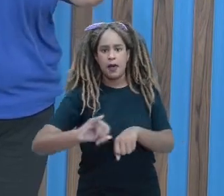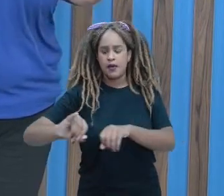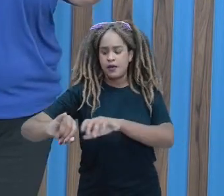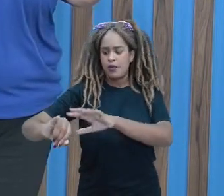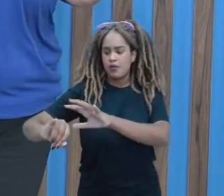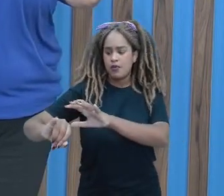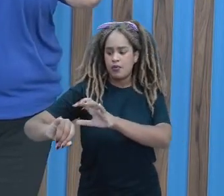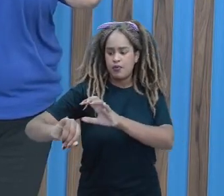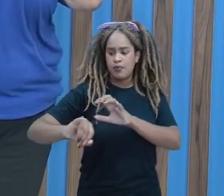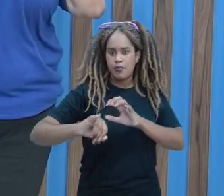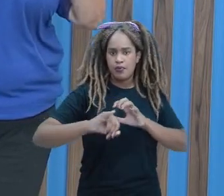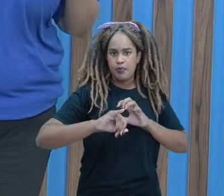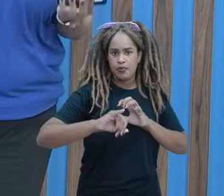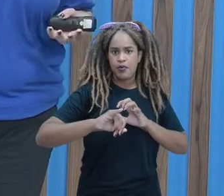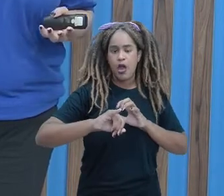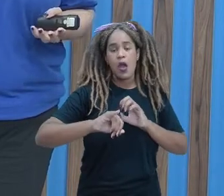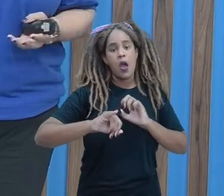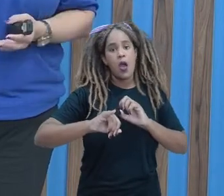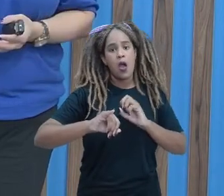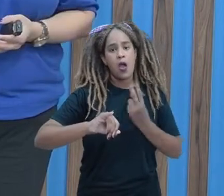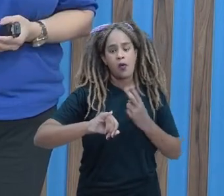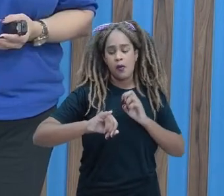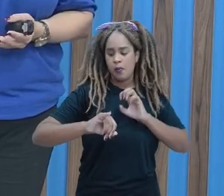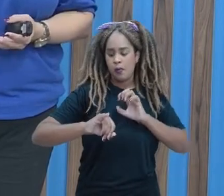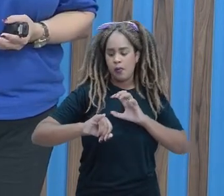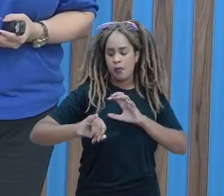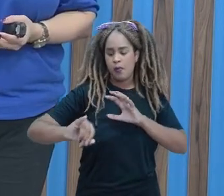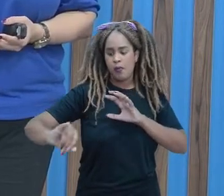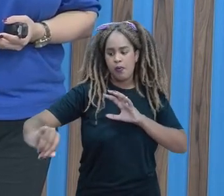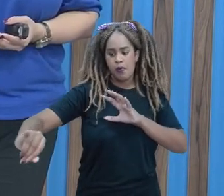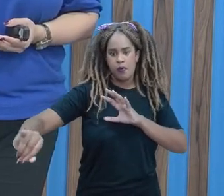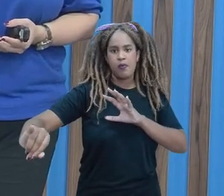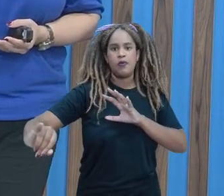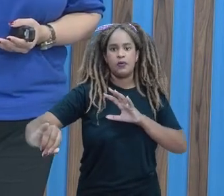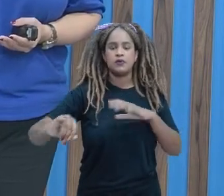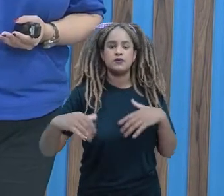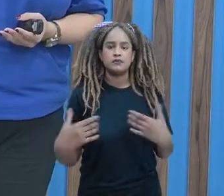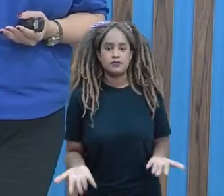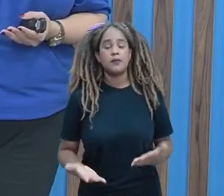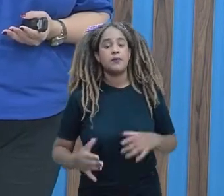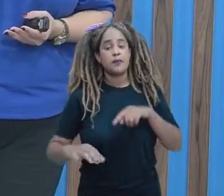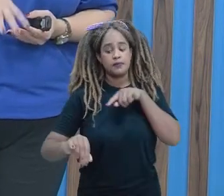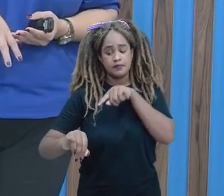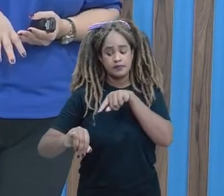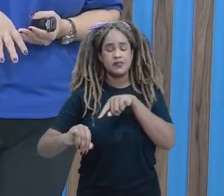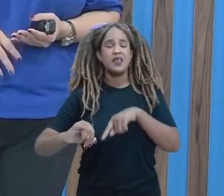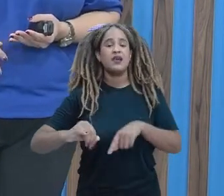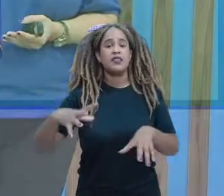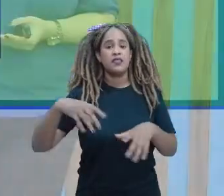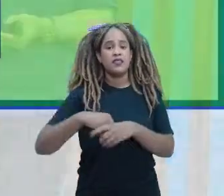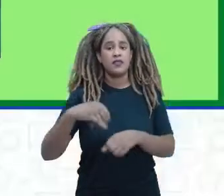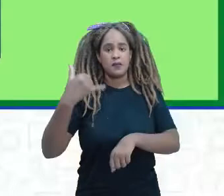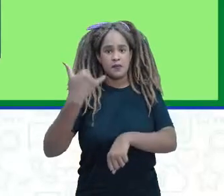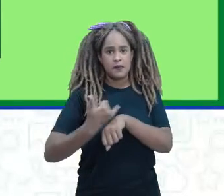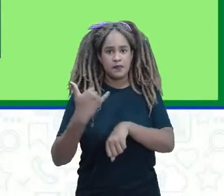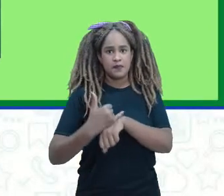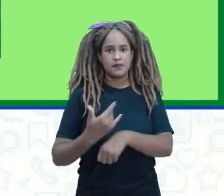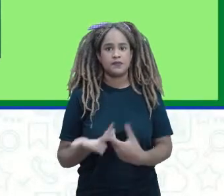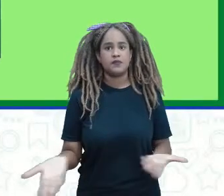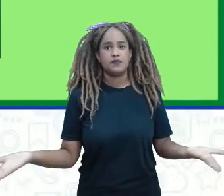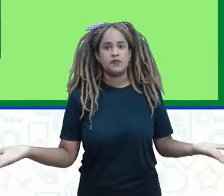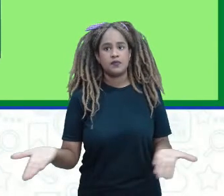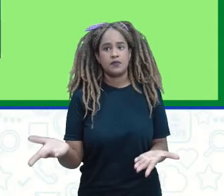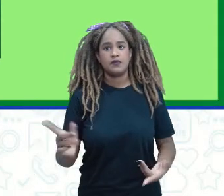que apresentam em sua composição metal, tá certo? Alguns metais. Então, olha só essas duas fotos aí, ó, só para